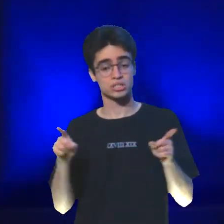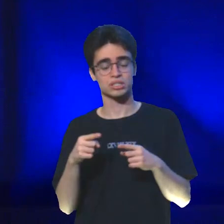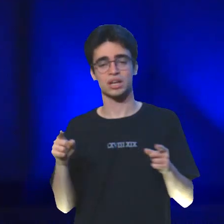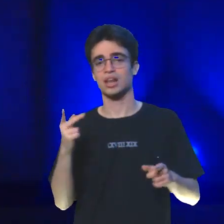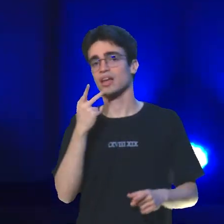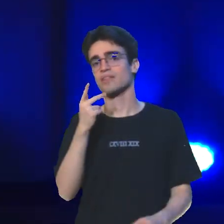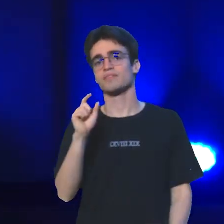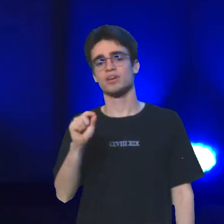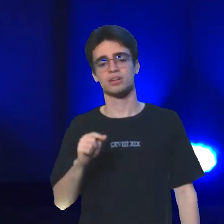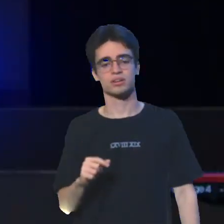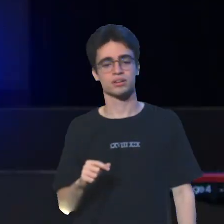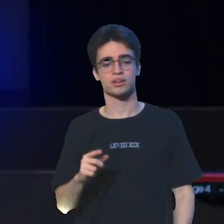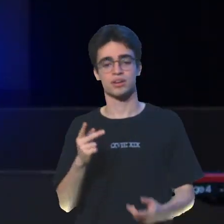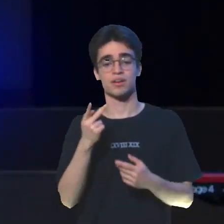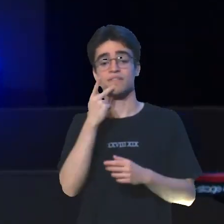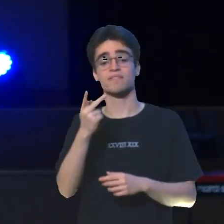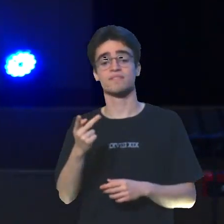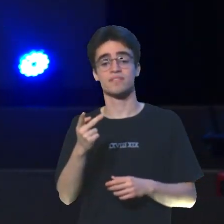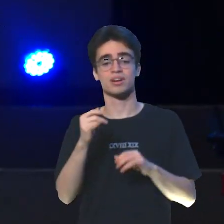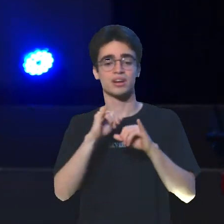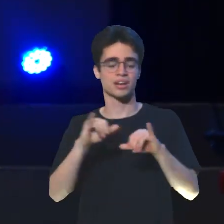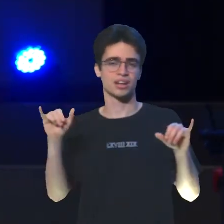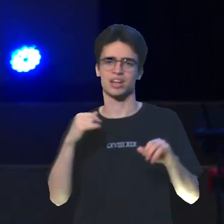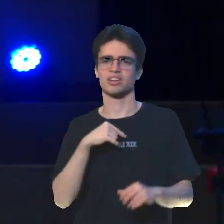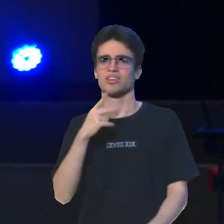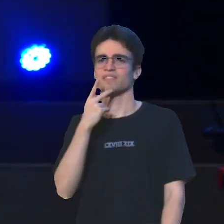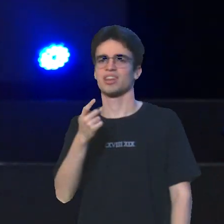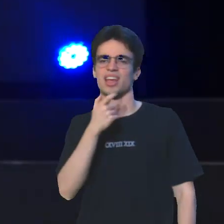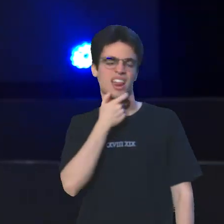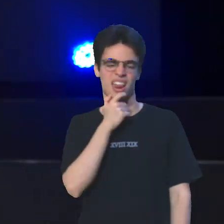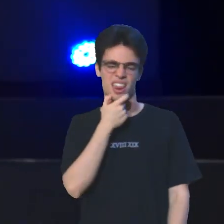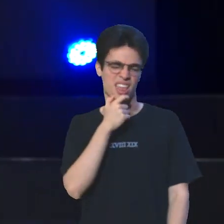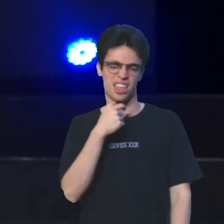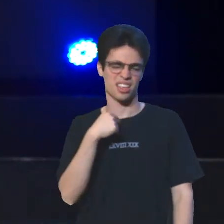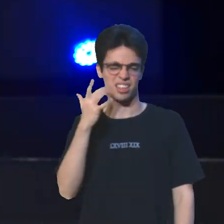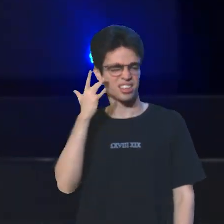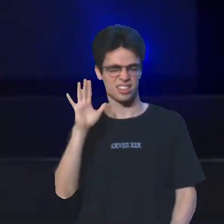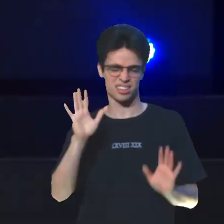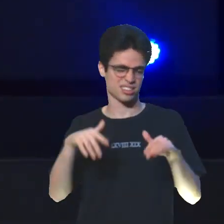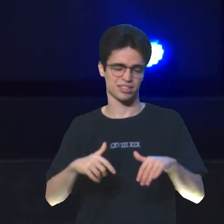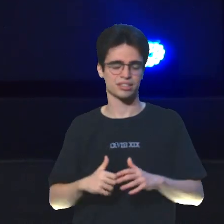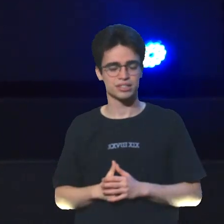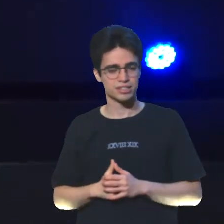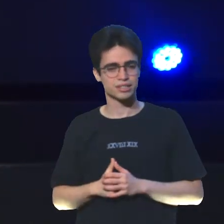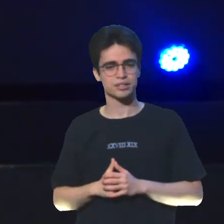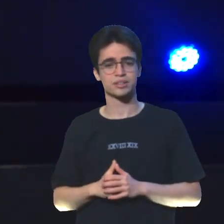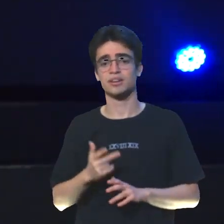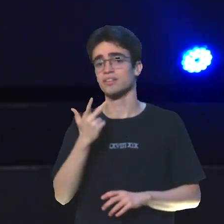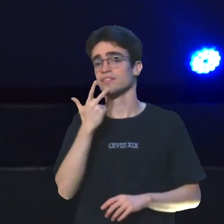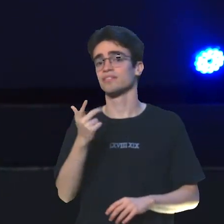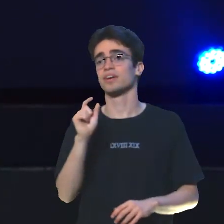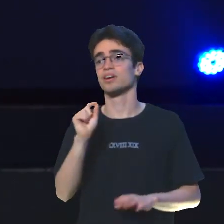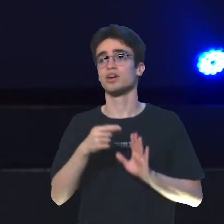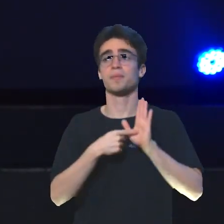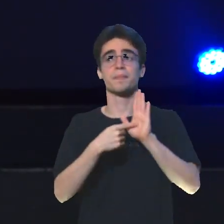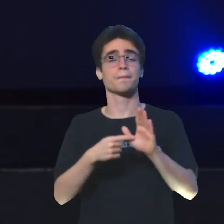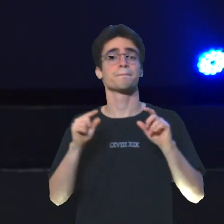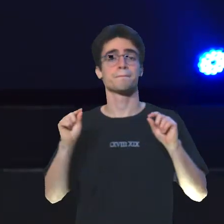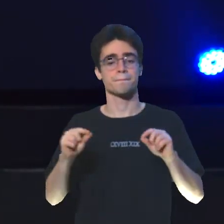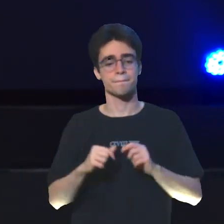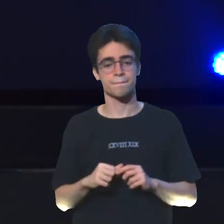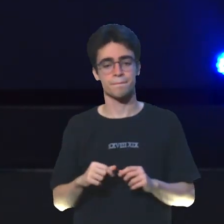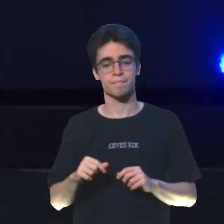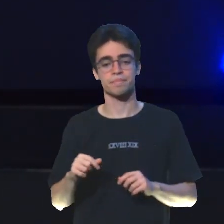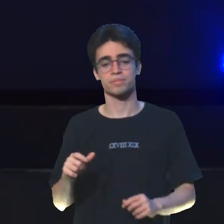que, explicitamente, tá? Eu não vou falar inglês porque eu nem sei falar inglês, e, enfim. Ele fala explicitamente que